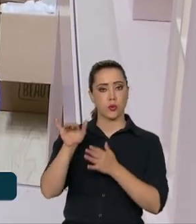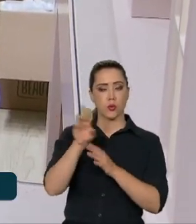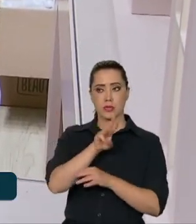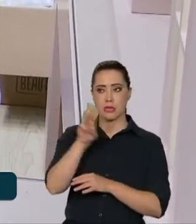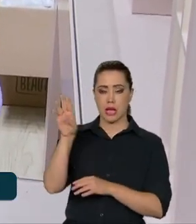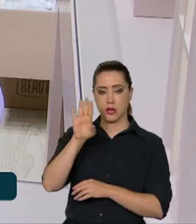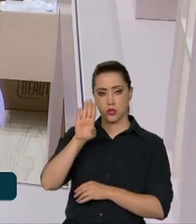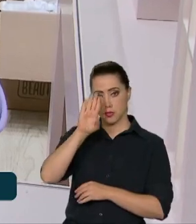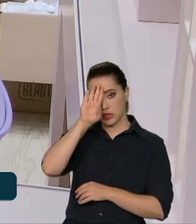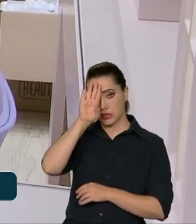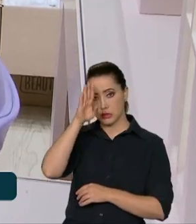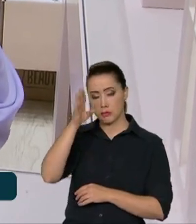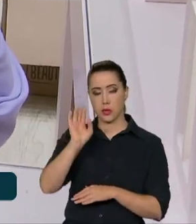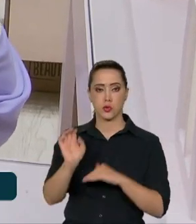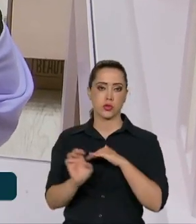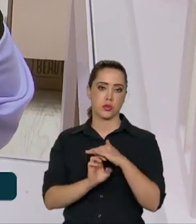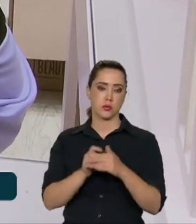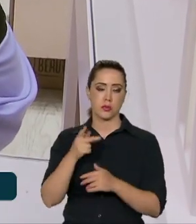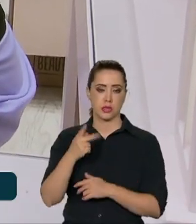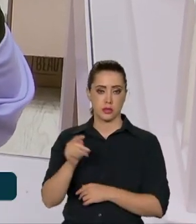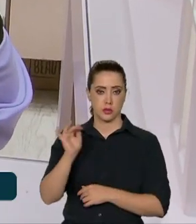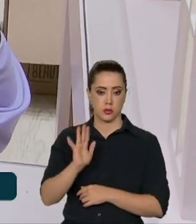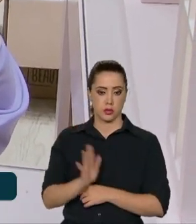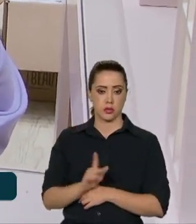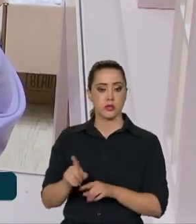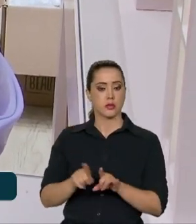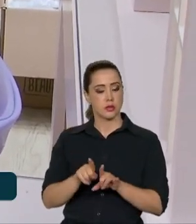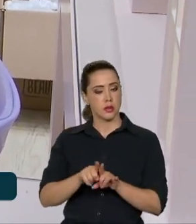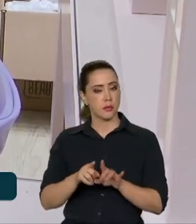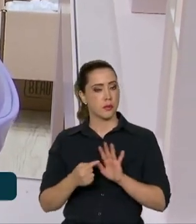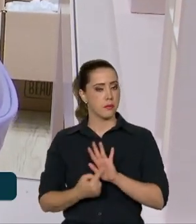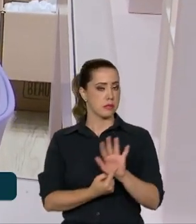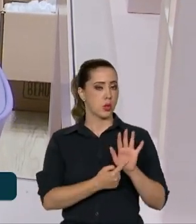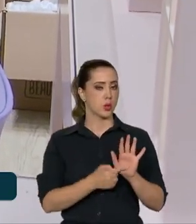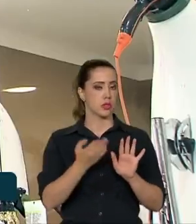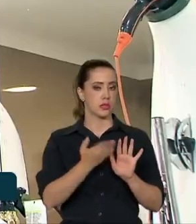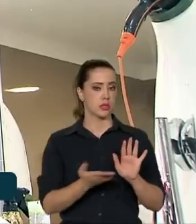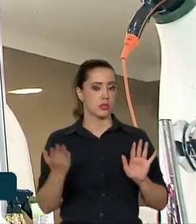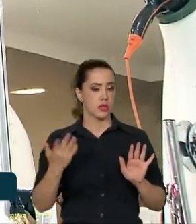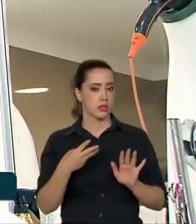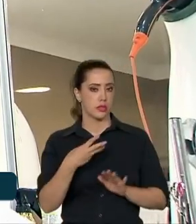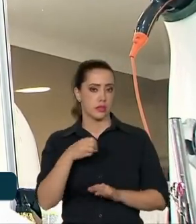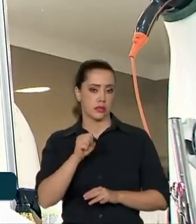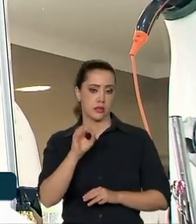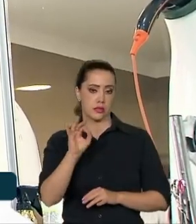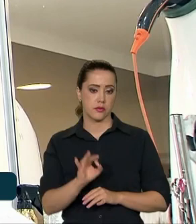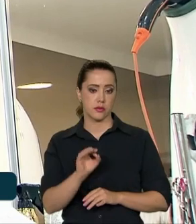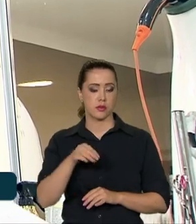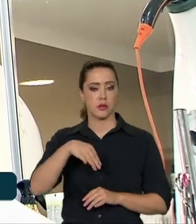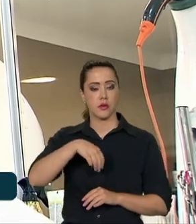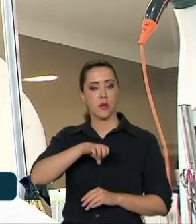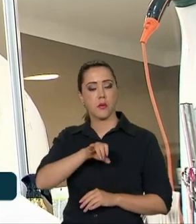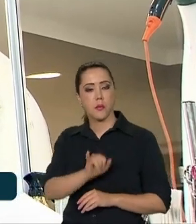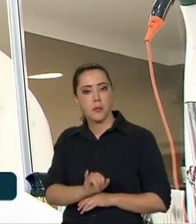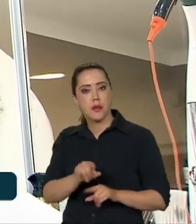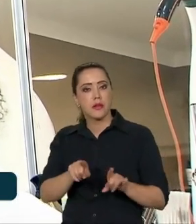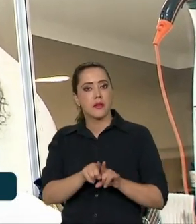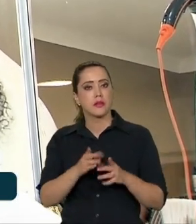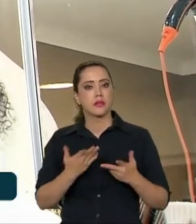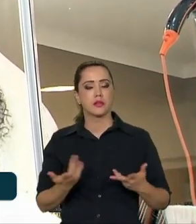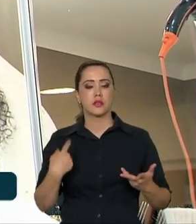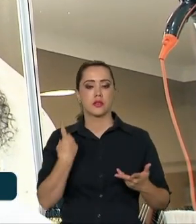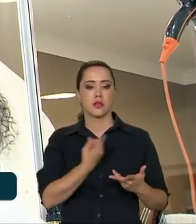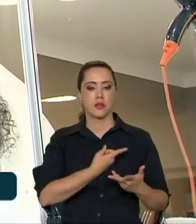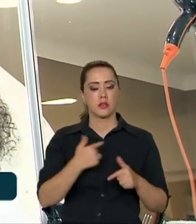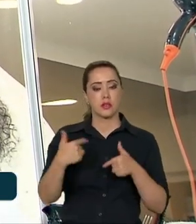e Organizações Ativas no Brasil, também revelam que 38% dos MEIs exercem